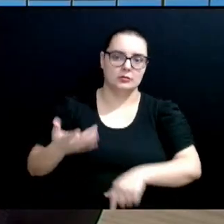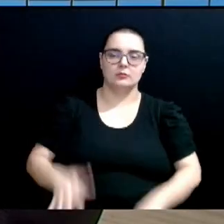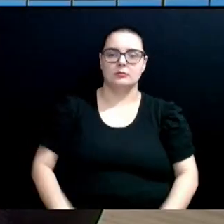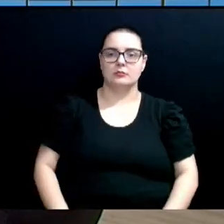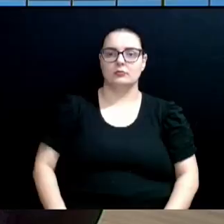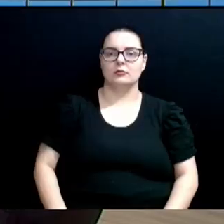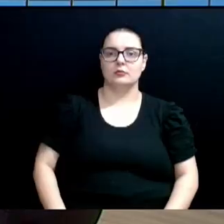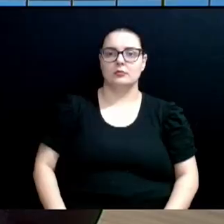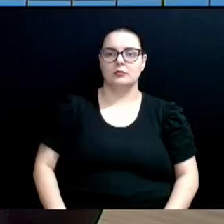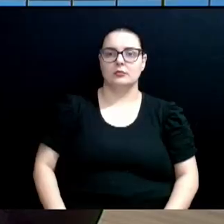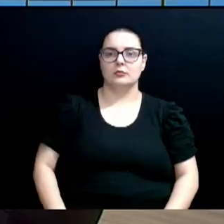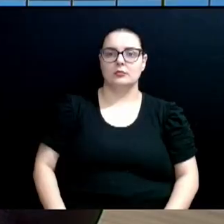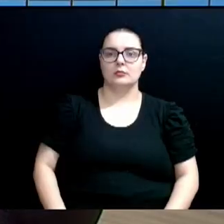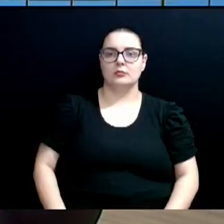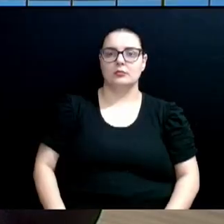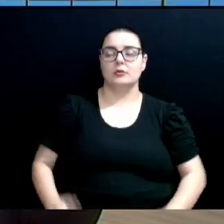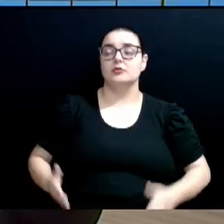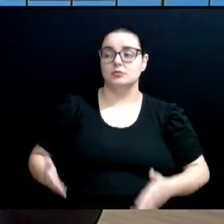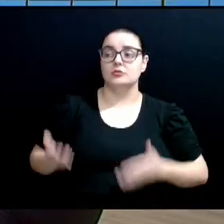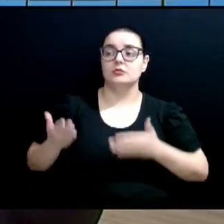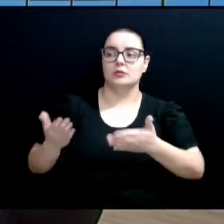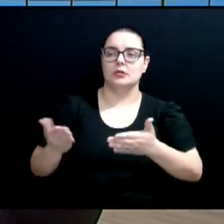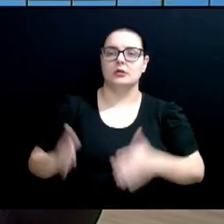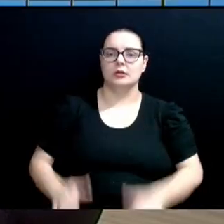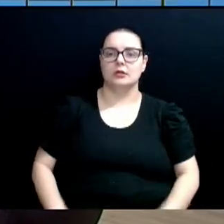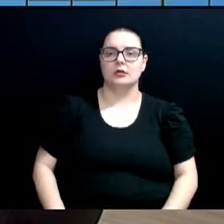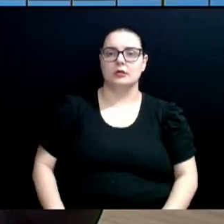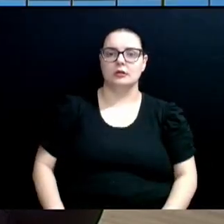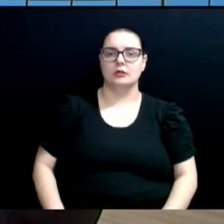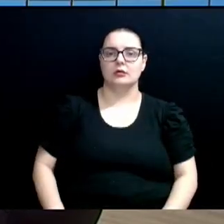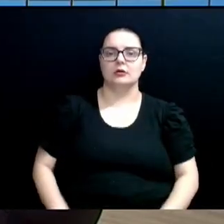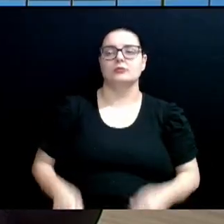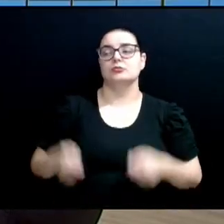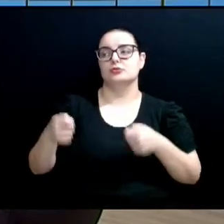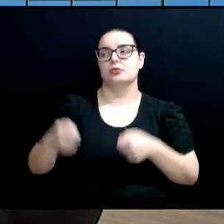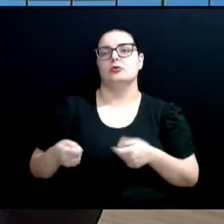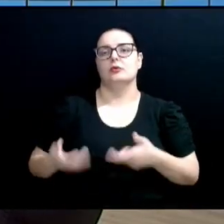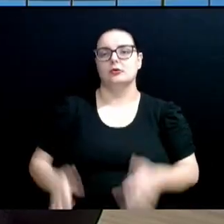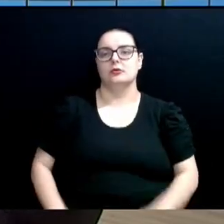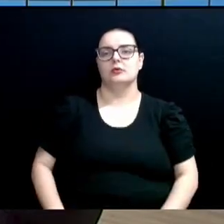de entregar, né, de concretizar direitos